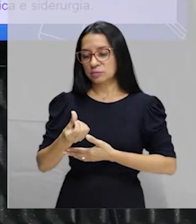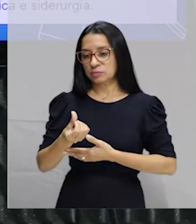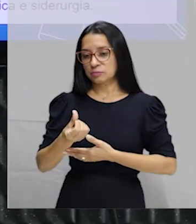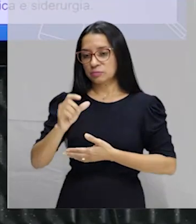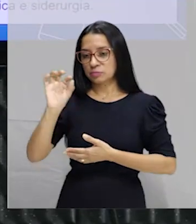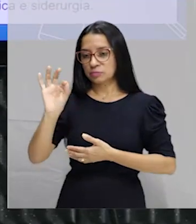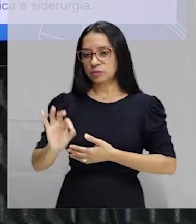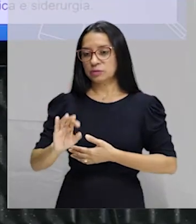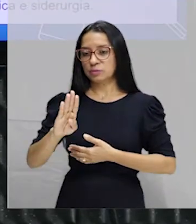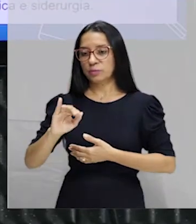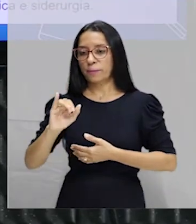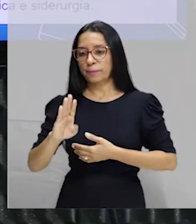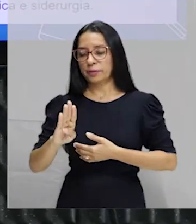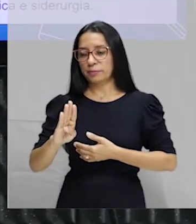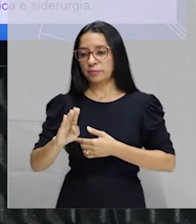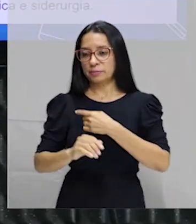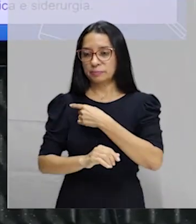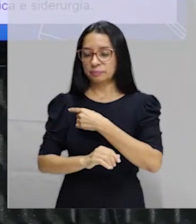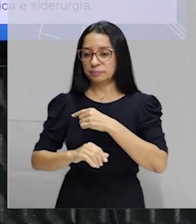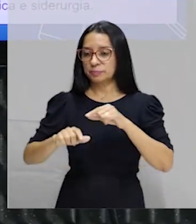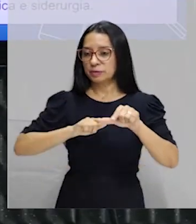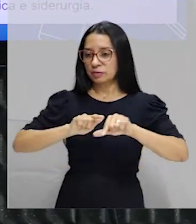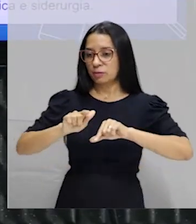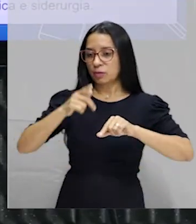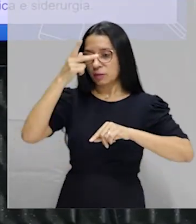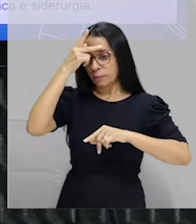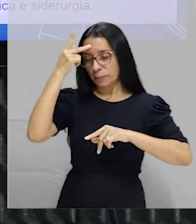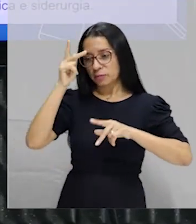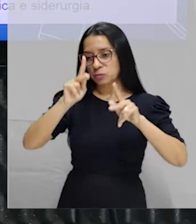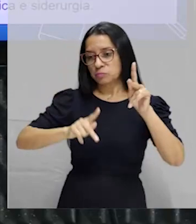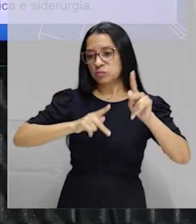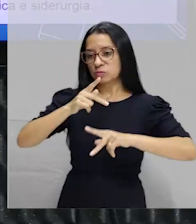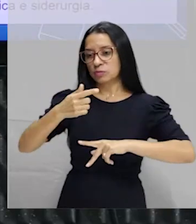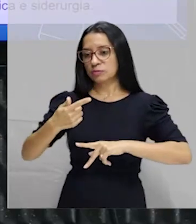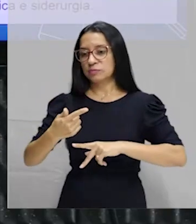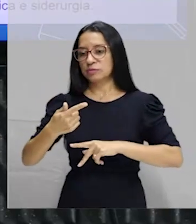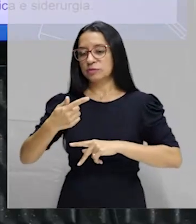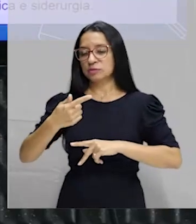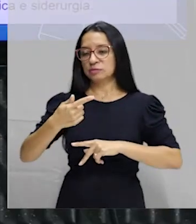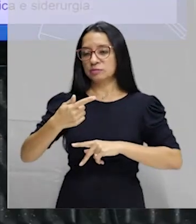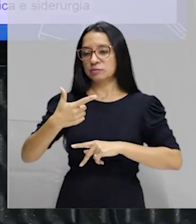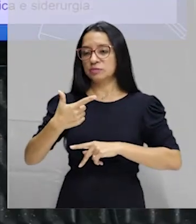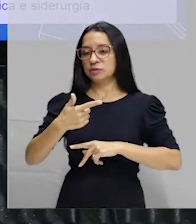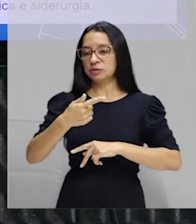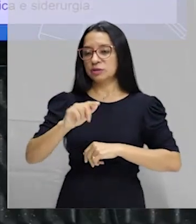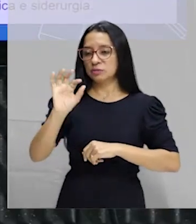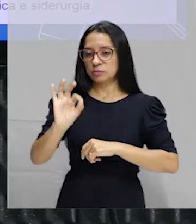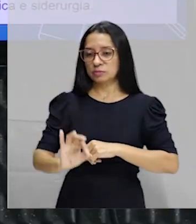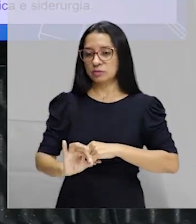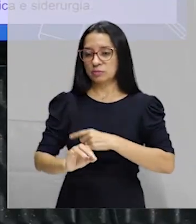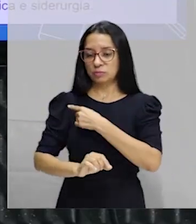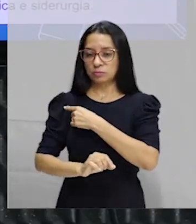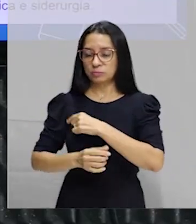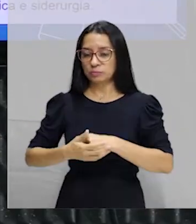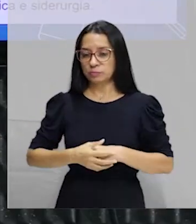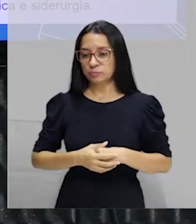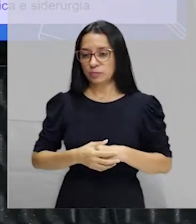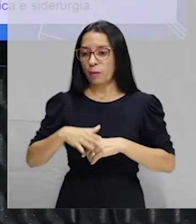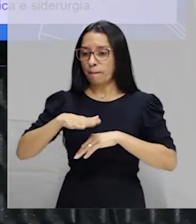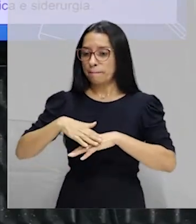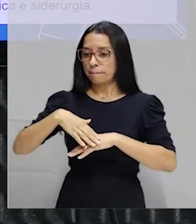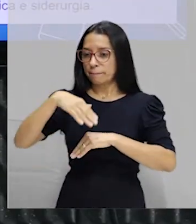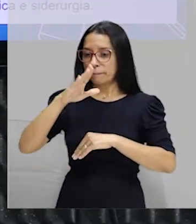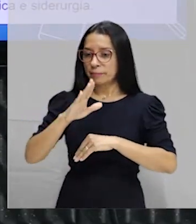27% dessa população alemã. Destaque para o Vale do Ruhr, que fica na região da Renânia do Norte, tá certo? Fica a oeste. É o maior parque industrial